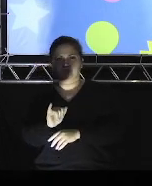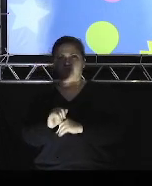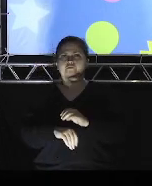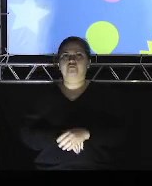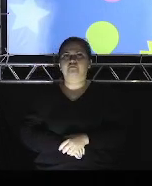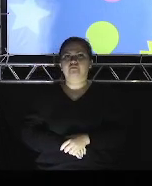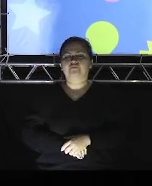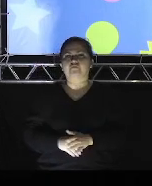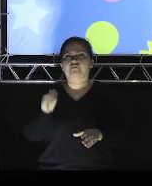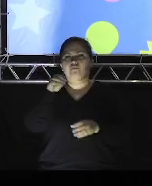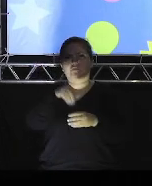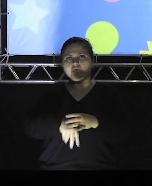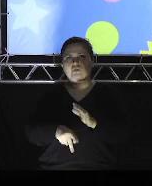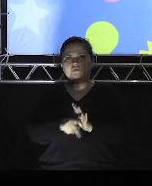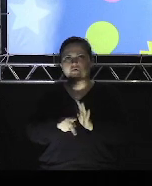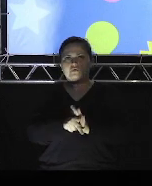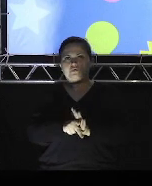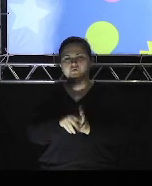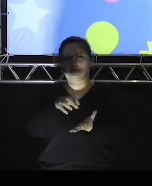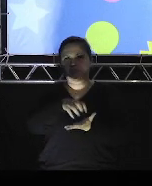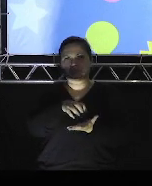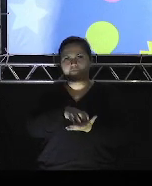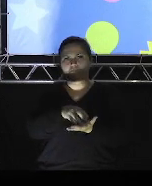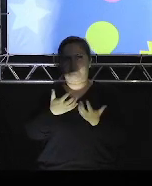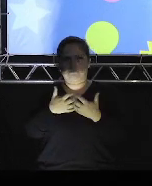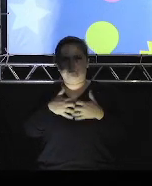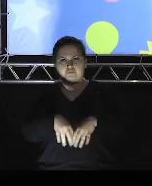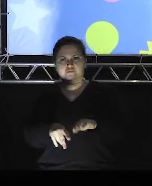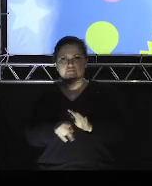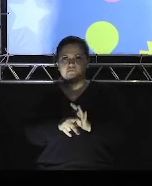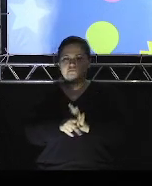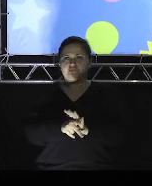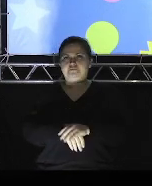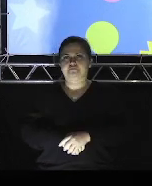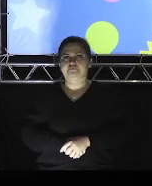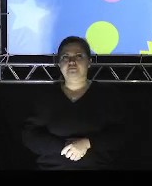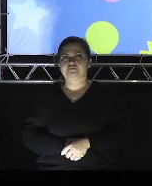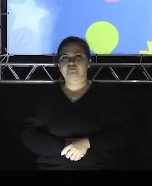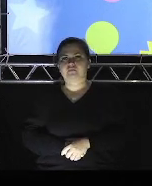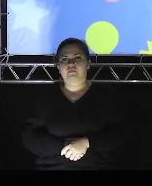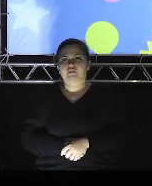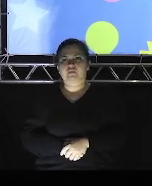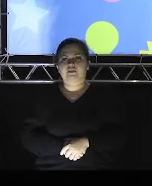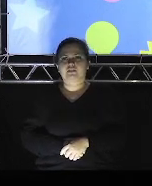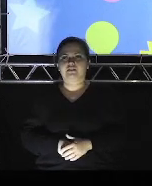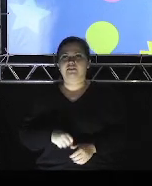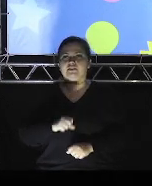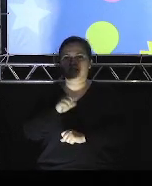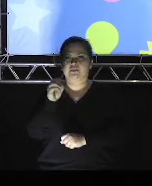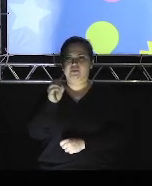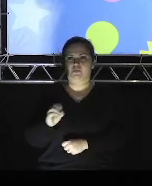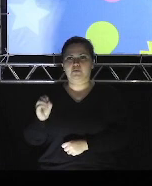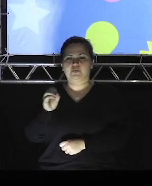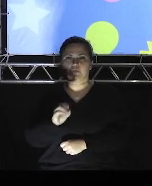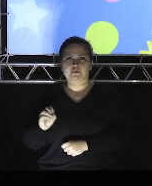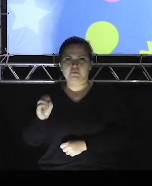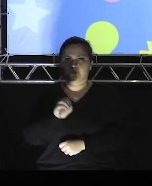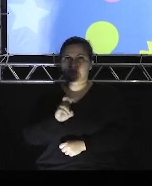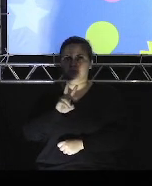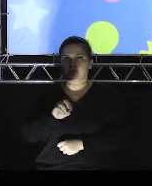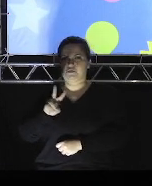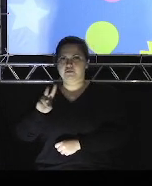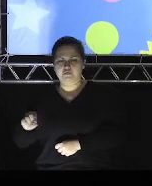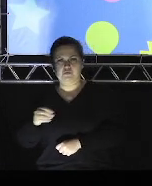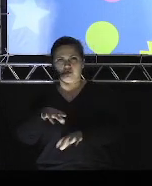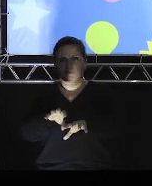Coach, dentro de uma business unit de uma área funcional de research. em outubro de 2021, eu assumi